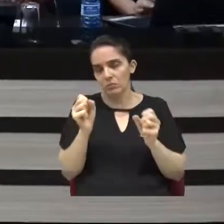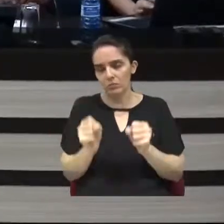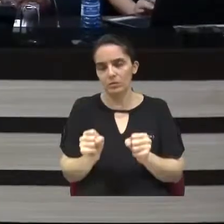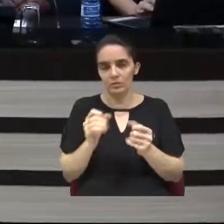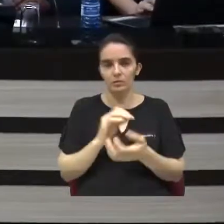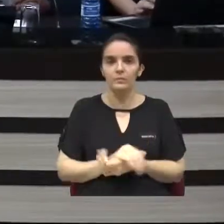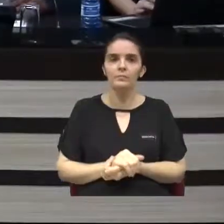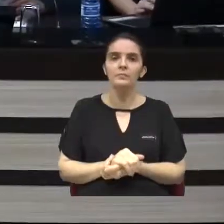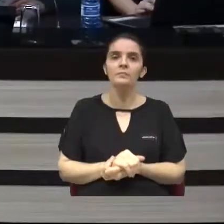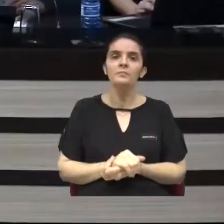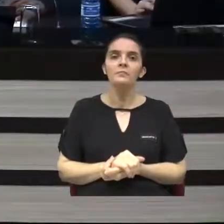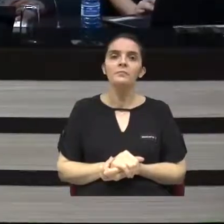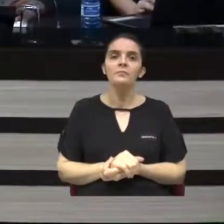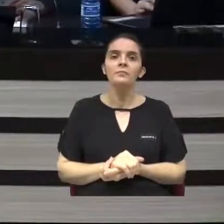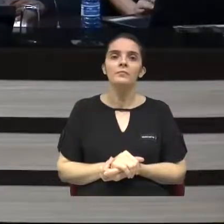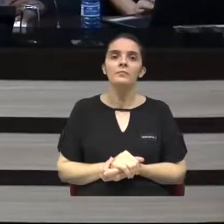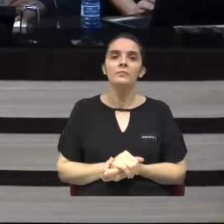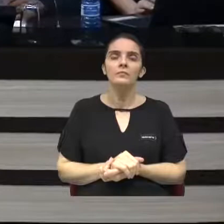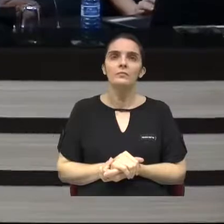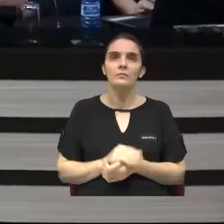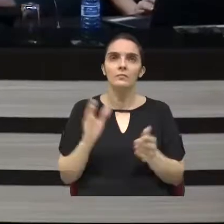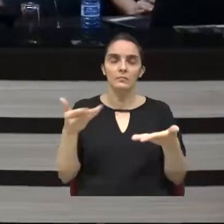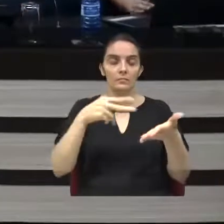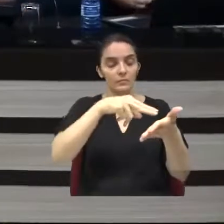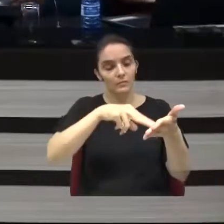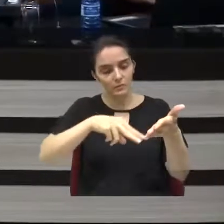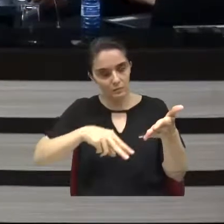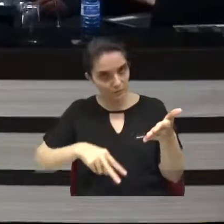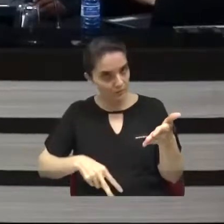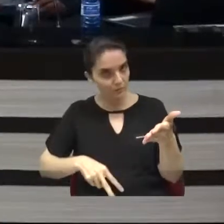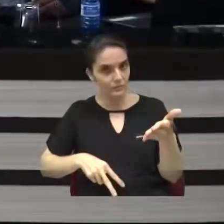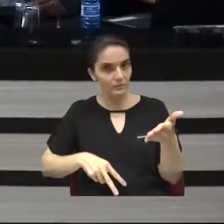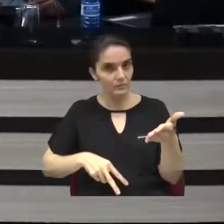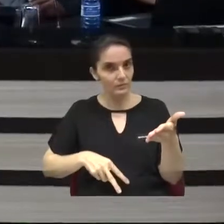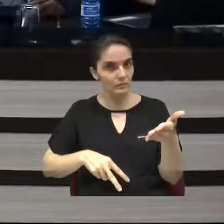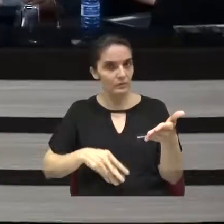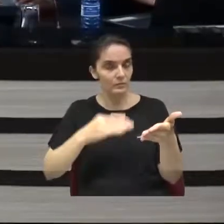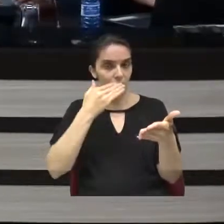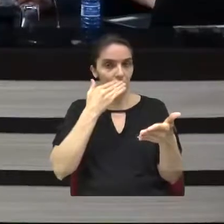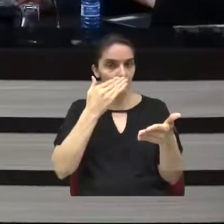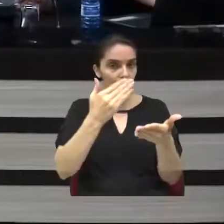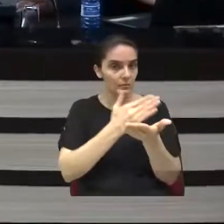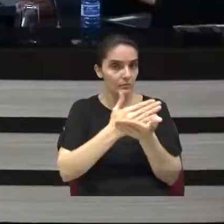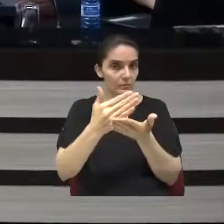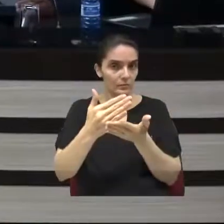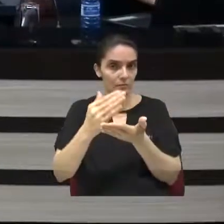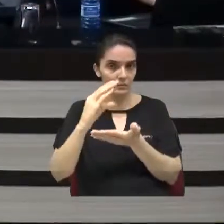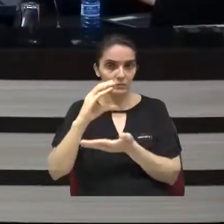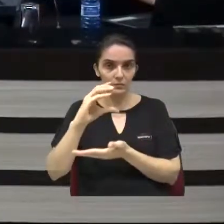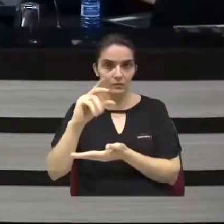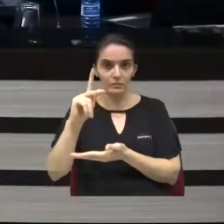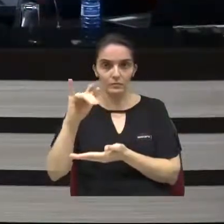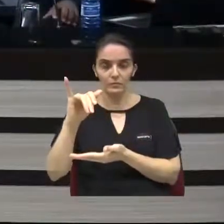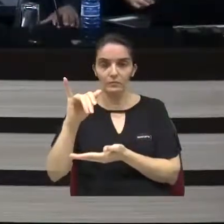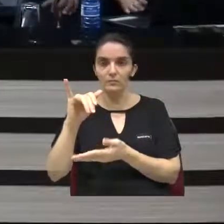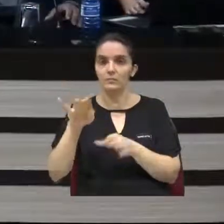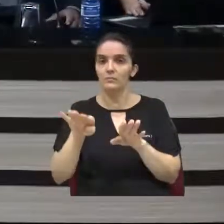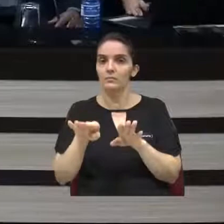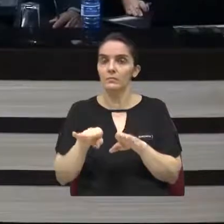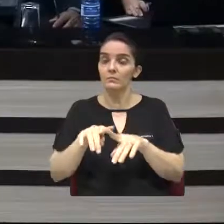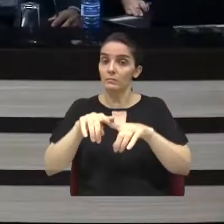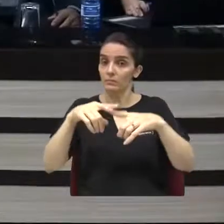manhã. Então, está deliberado para leitura do pedido de abertura de CP e os